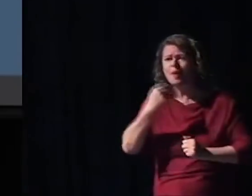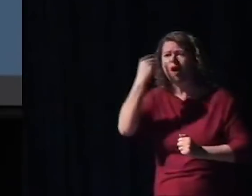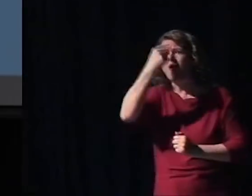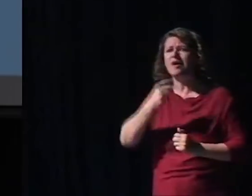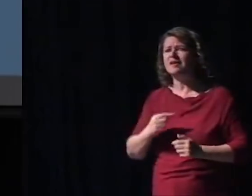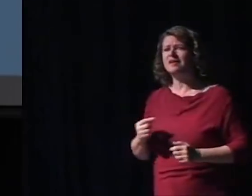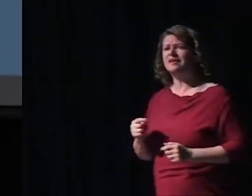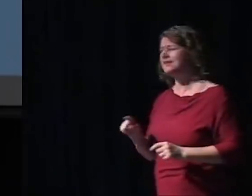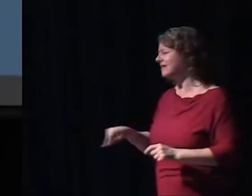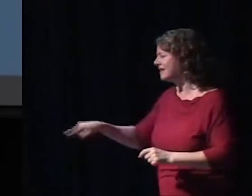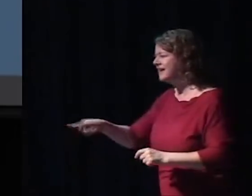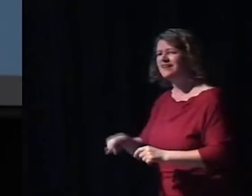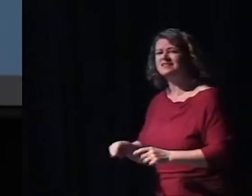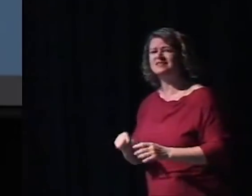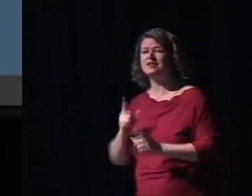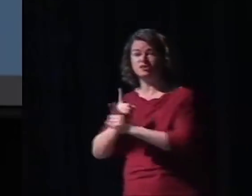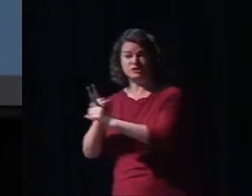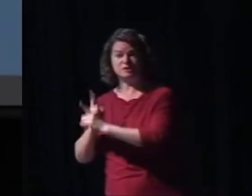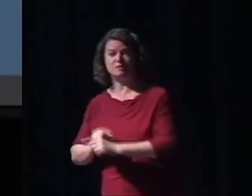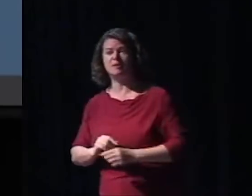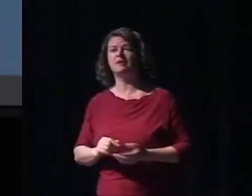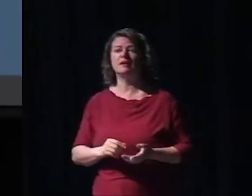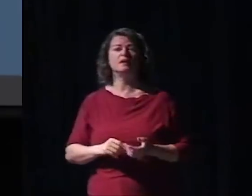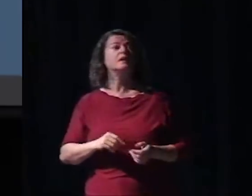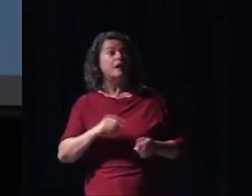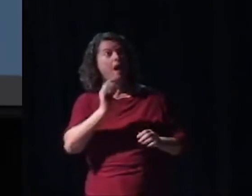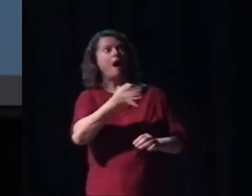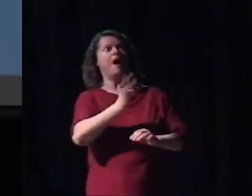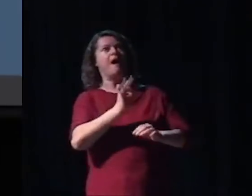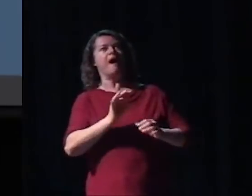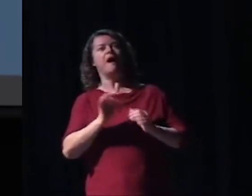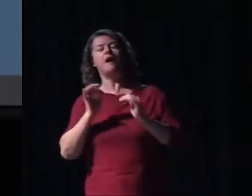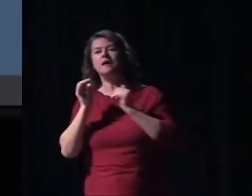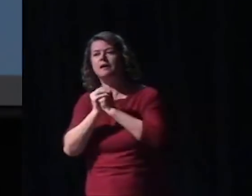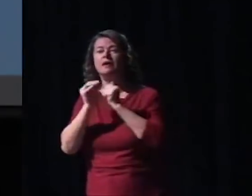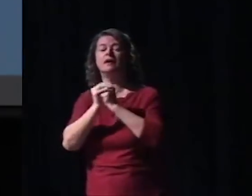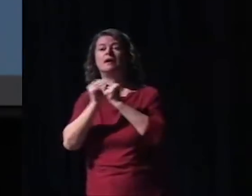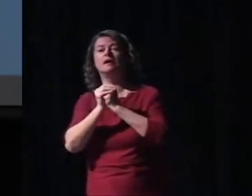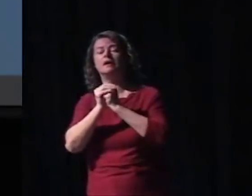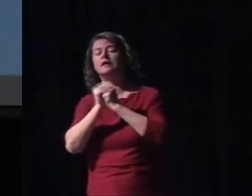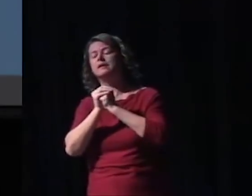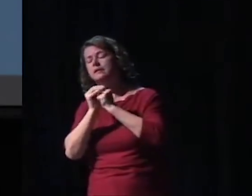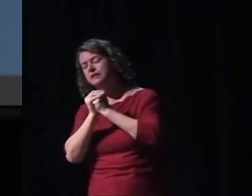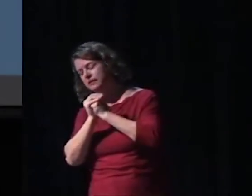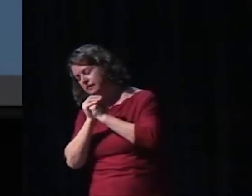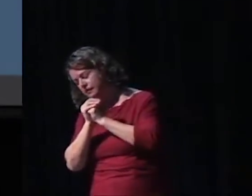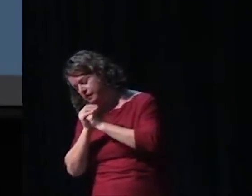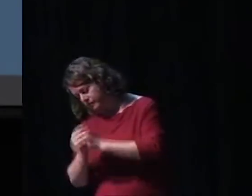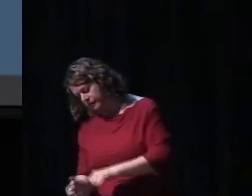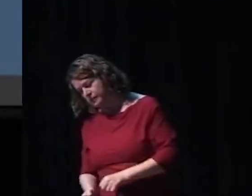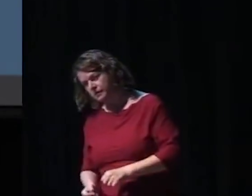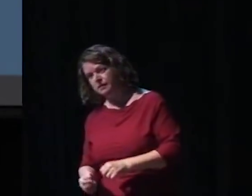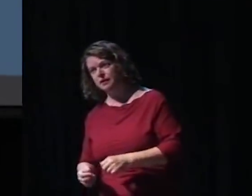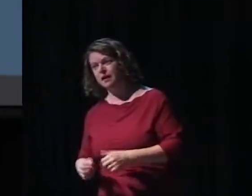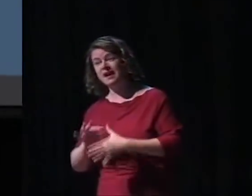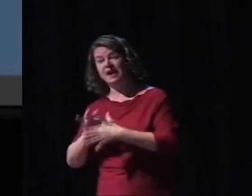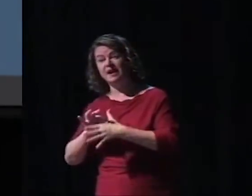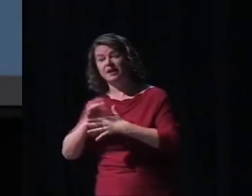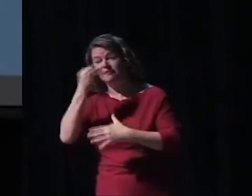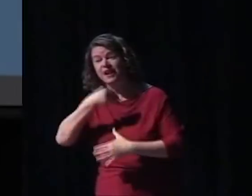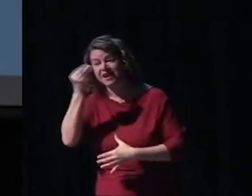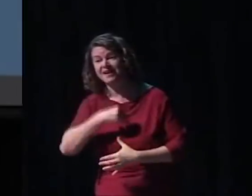dormir. E Jesus pergunta, você não consegue vigiar comigo, nem mano, a carne é fraca. Olha, a carne é fraca, o Espírito está pronto, mas a carne é